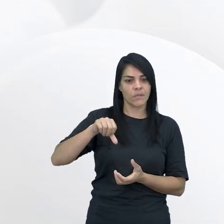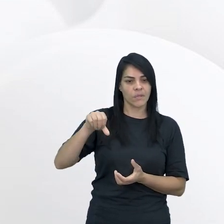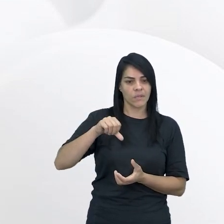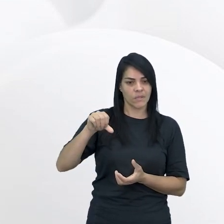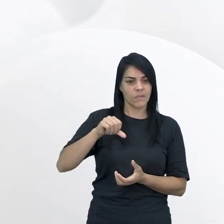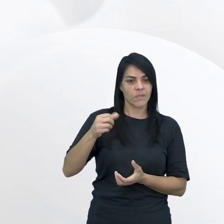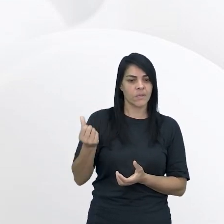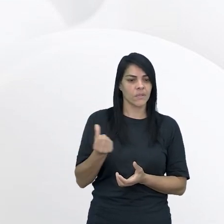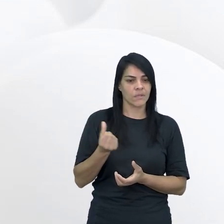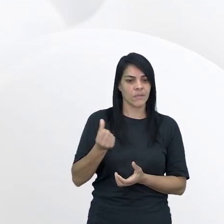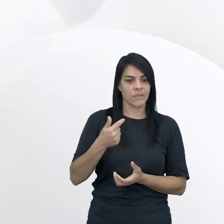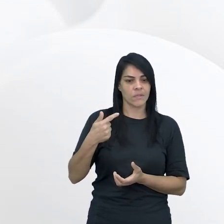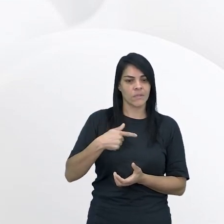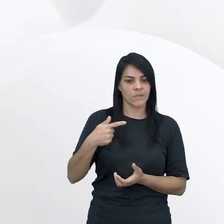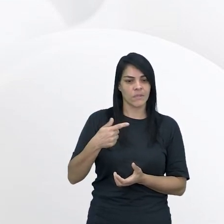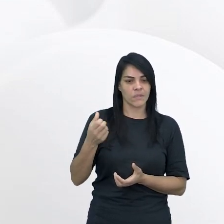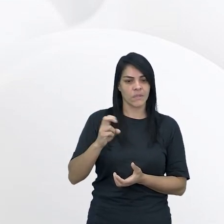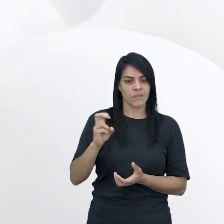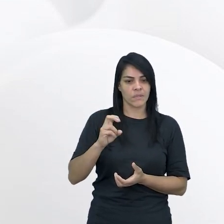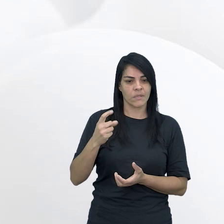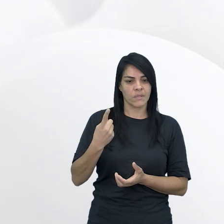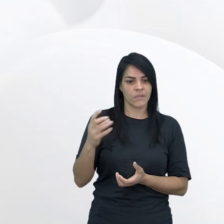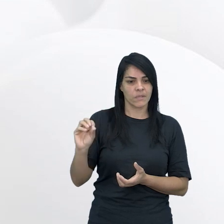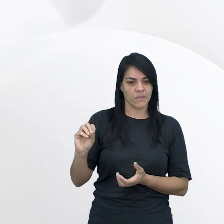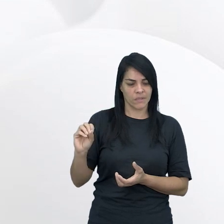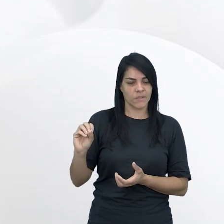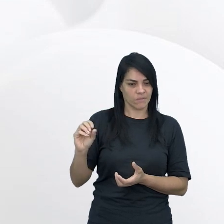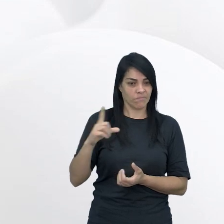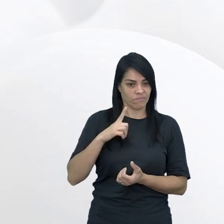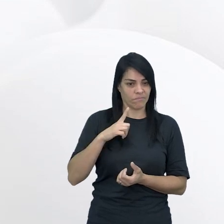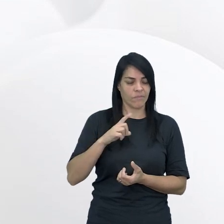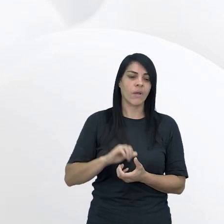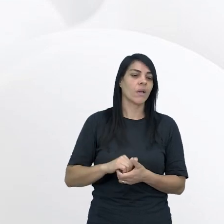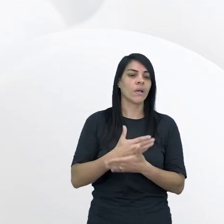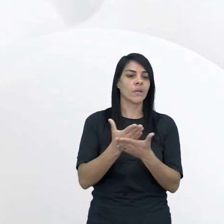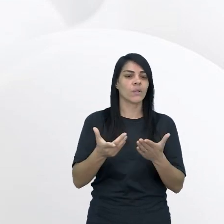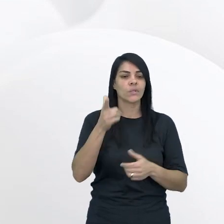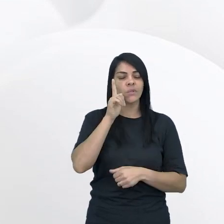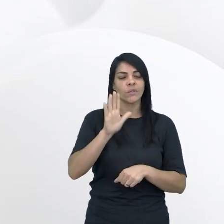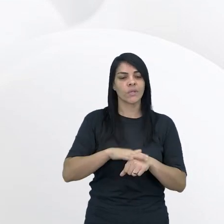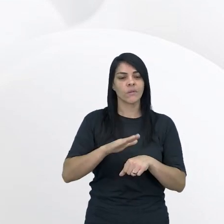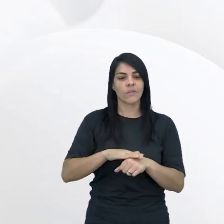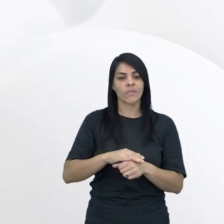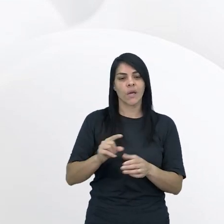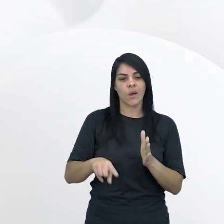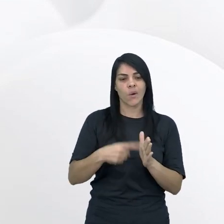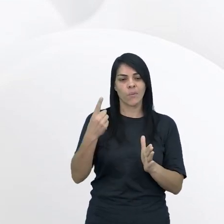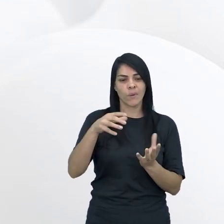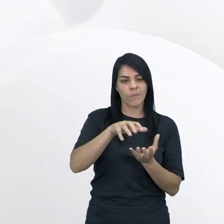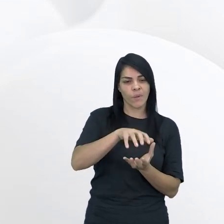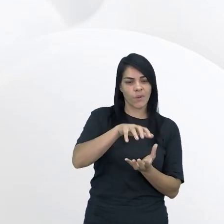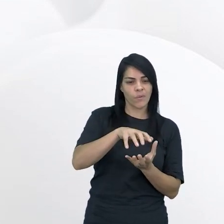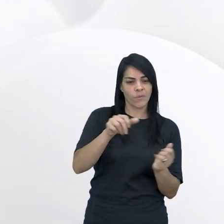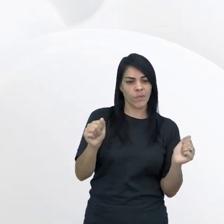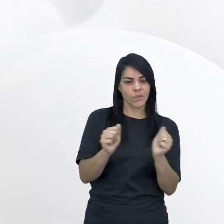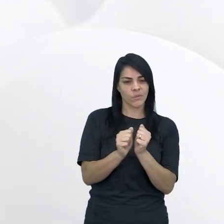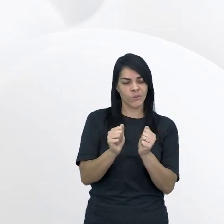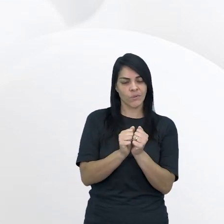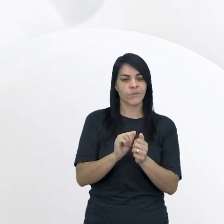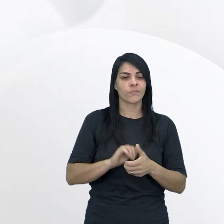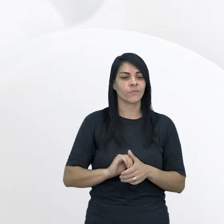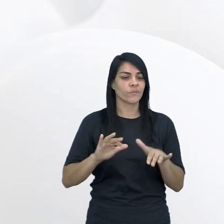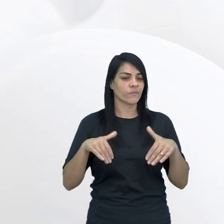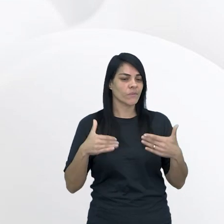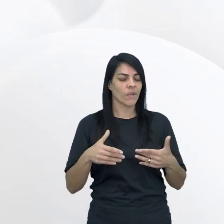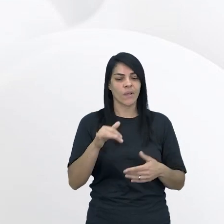7, 5 e 10. Aí, a gente pode fazer até o primeiro ovinho juntos, né, gente?